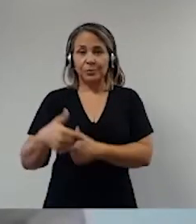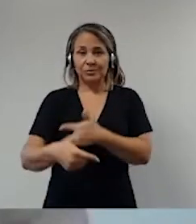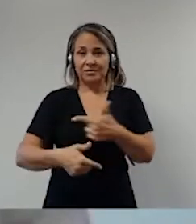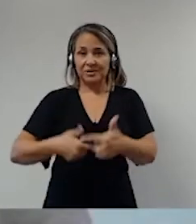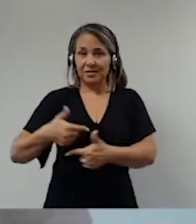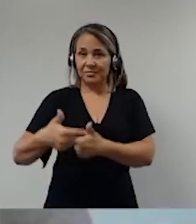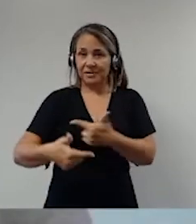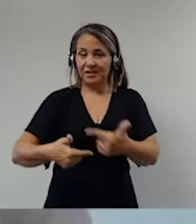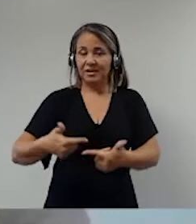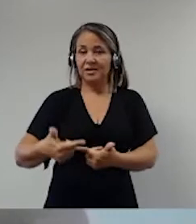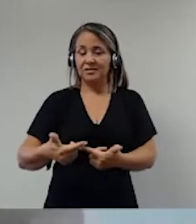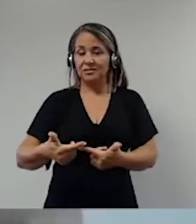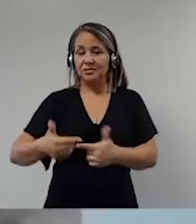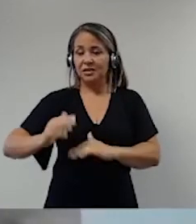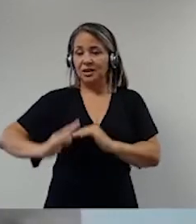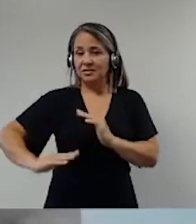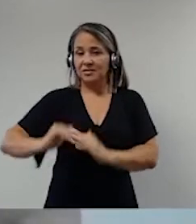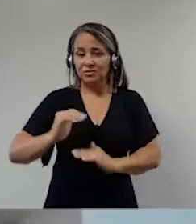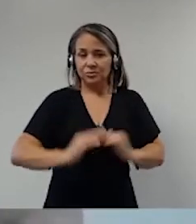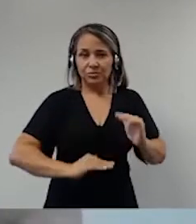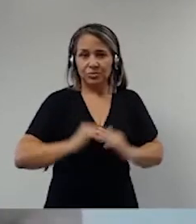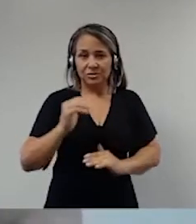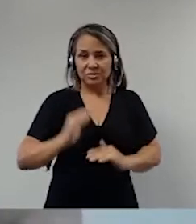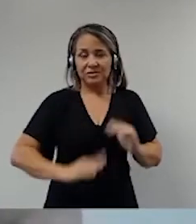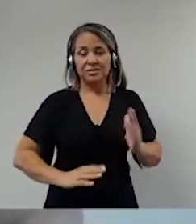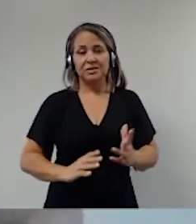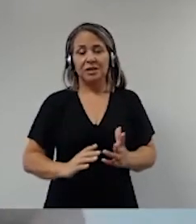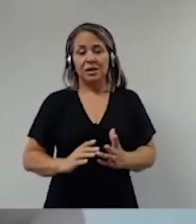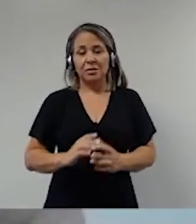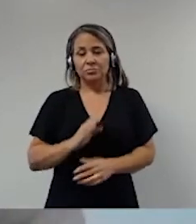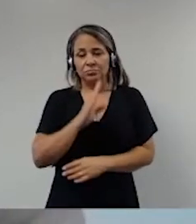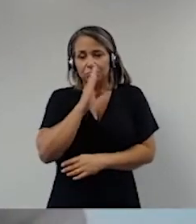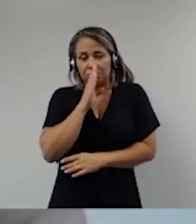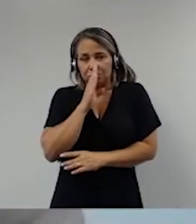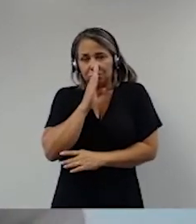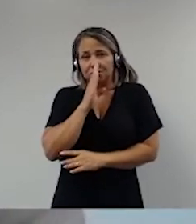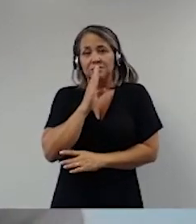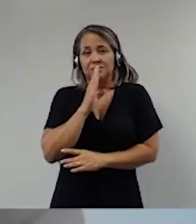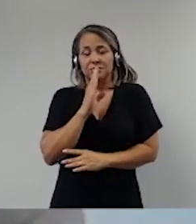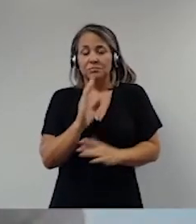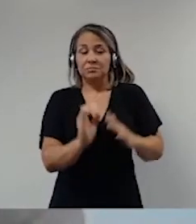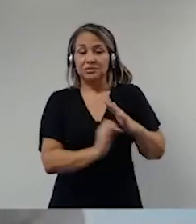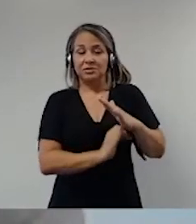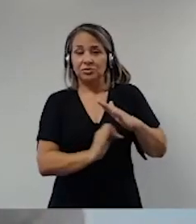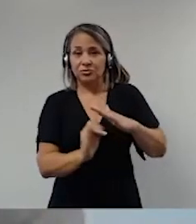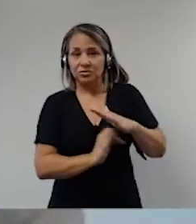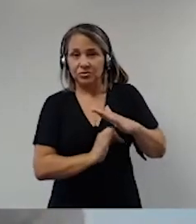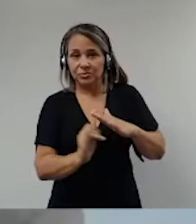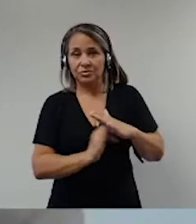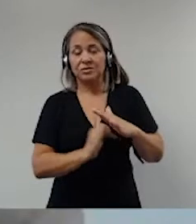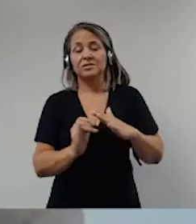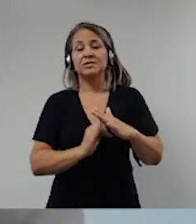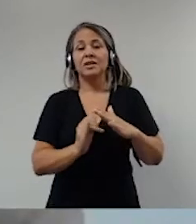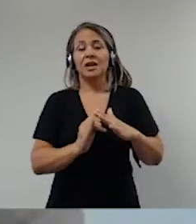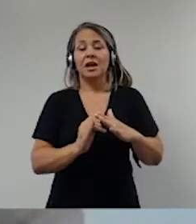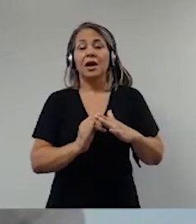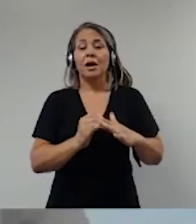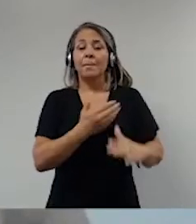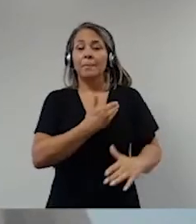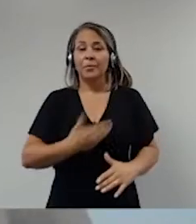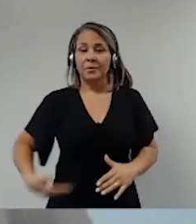ações comissivas e omissivas de instituições públicas e